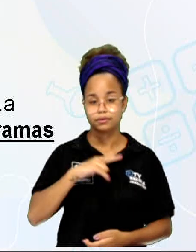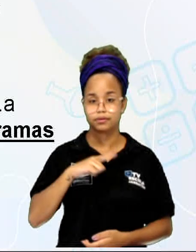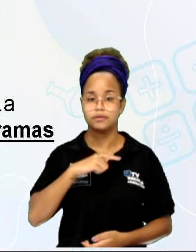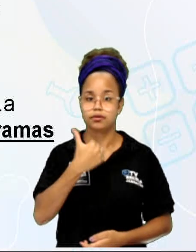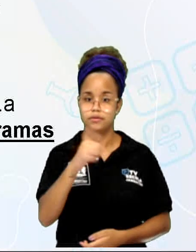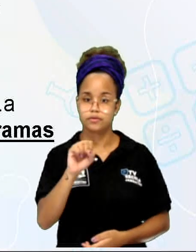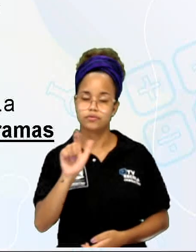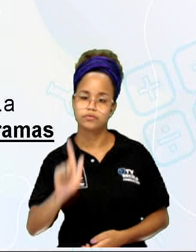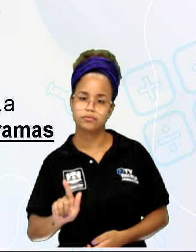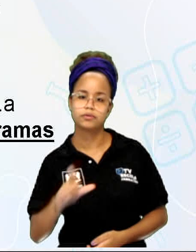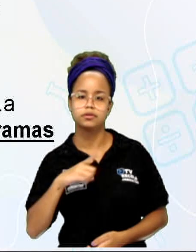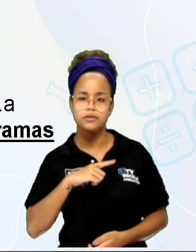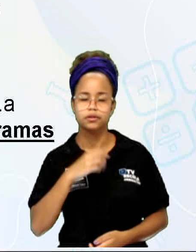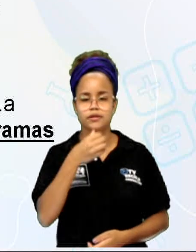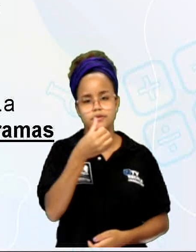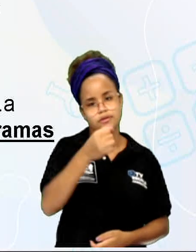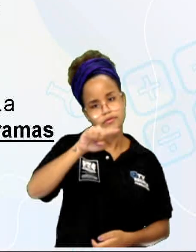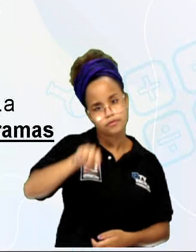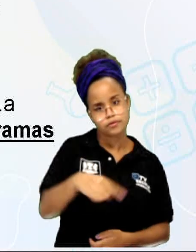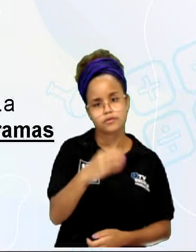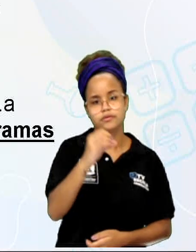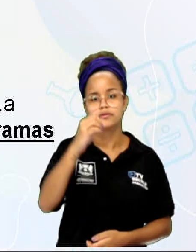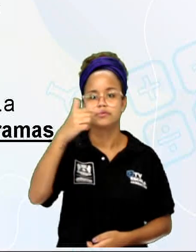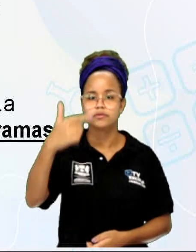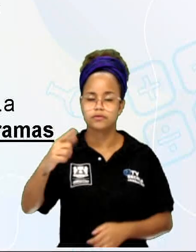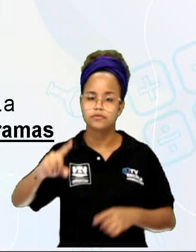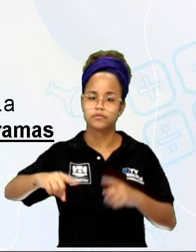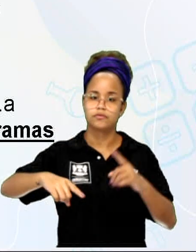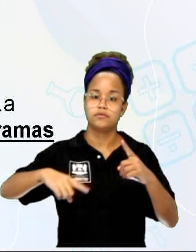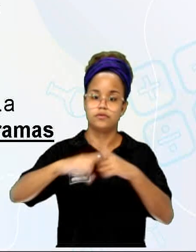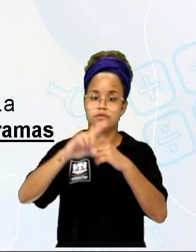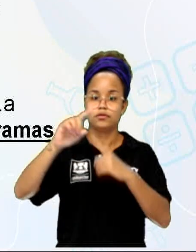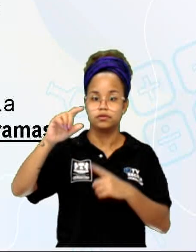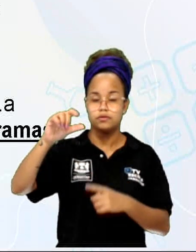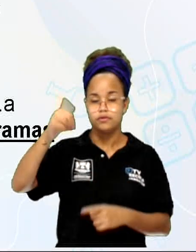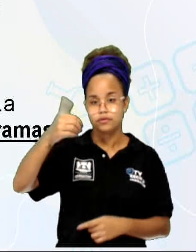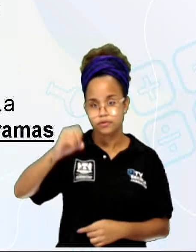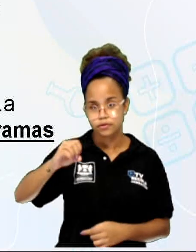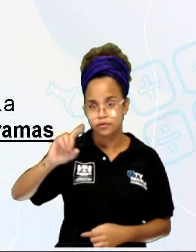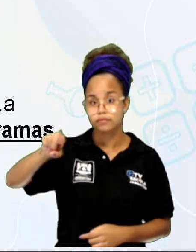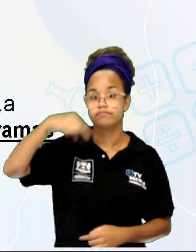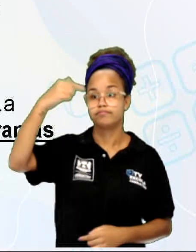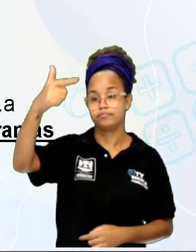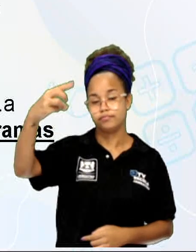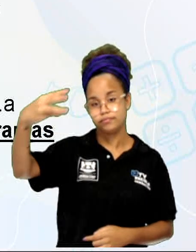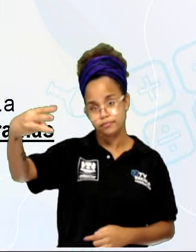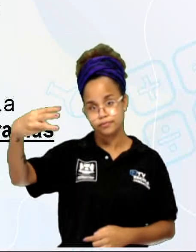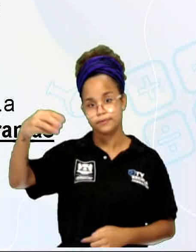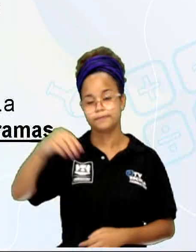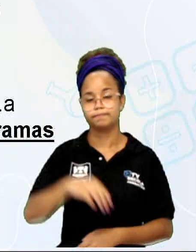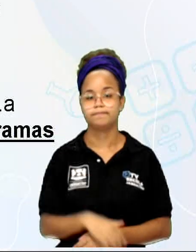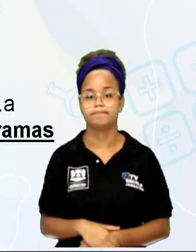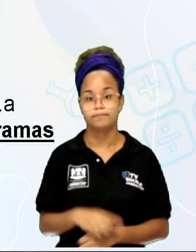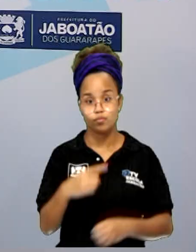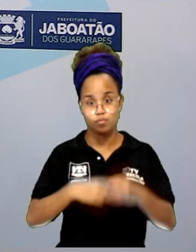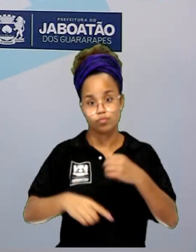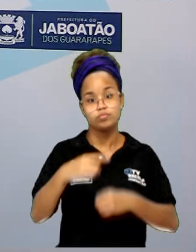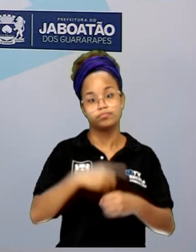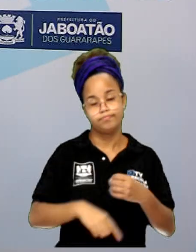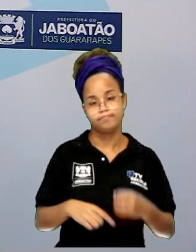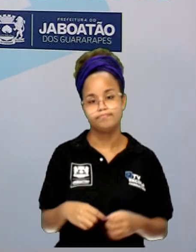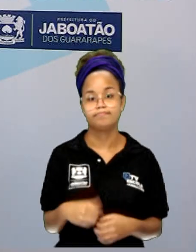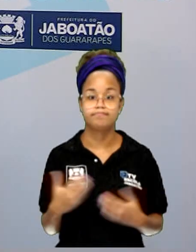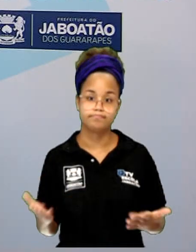você tem 6,02 vezes 10 elevado a 23 moléculas, tá certo? Bom, esse é um